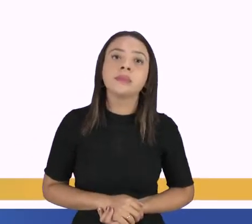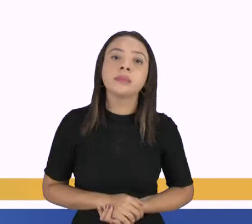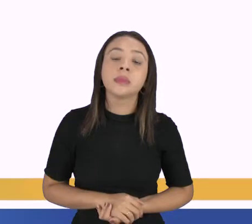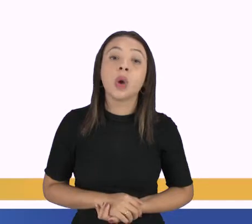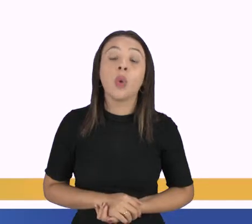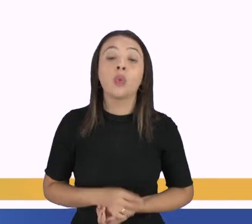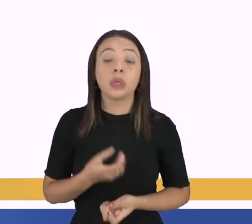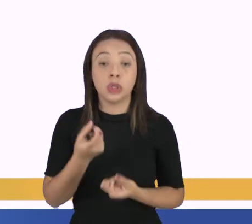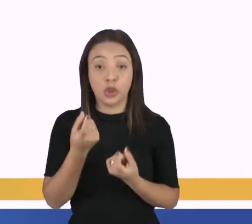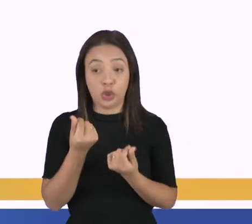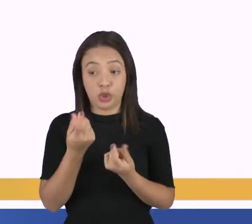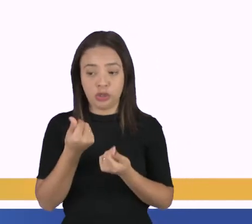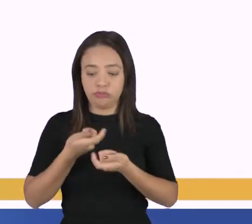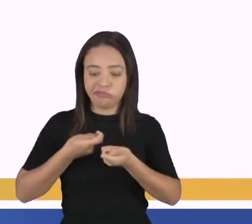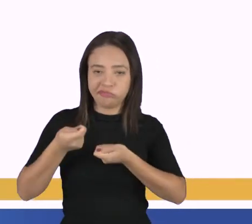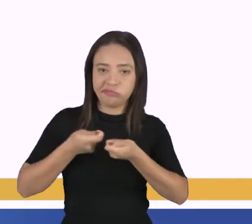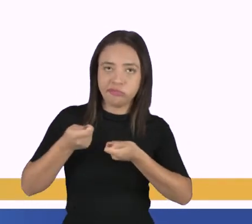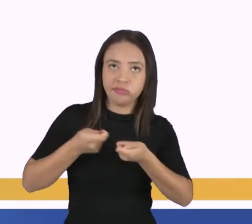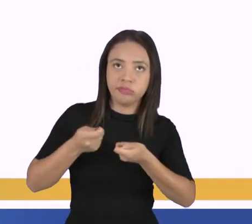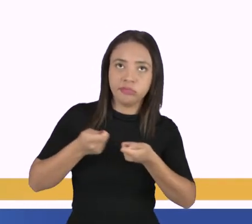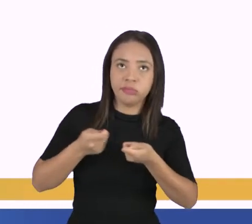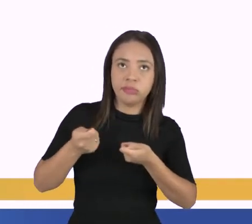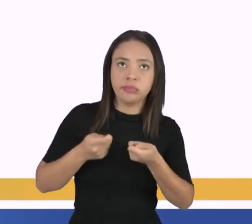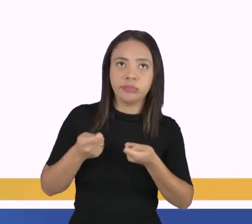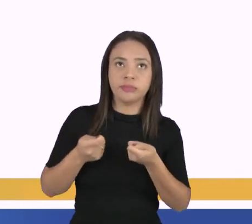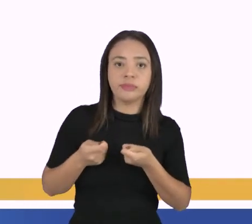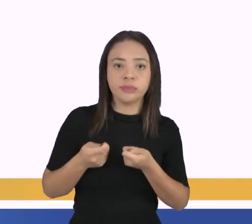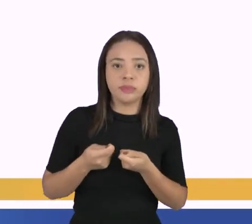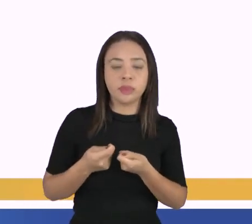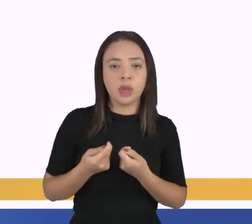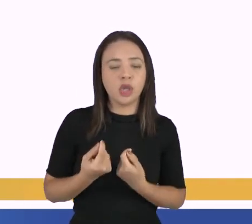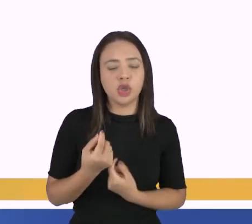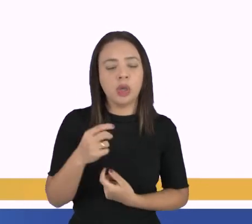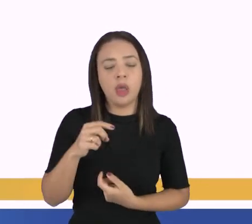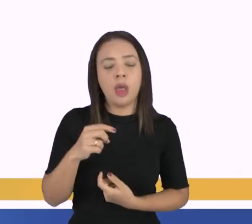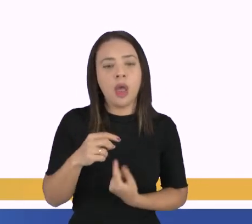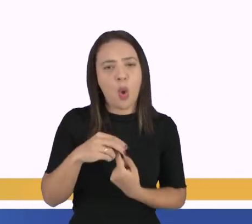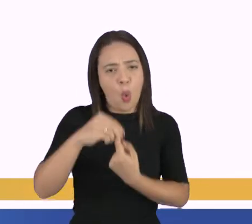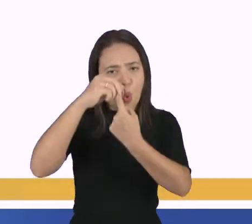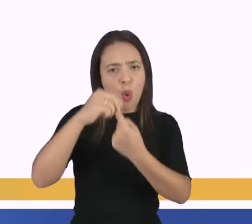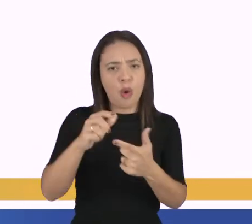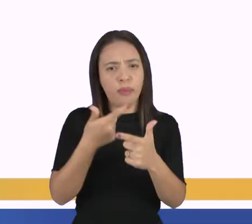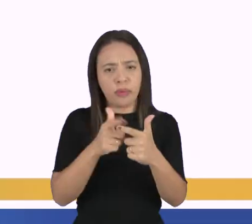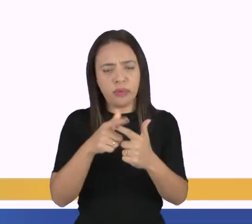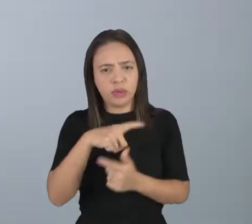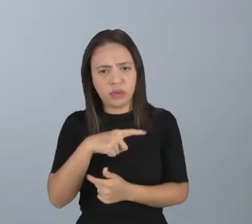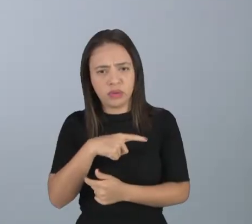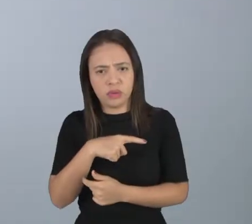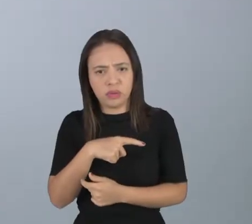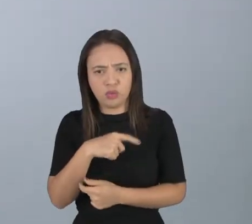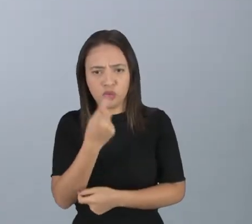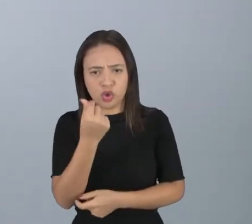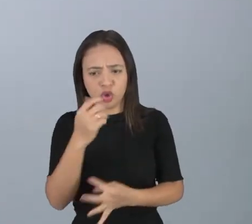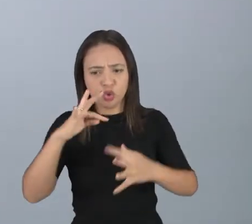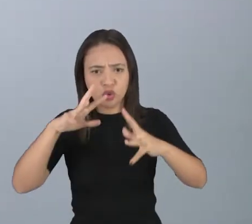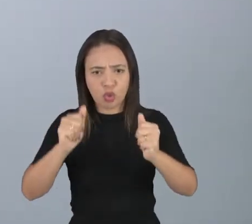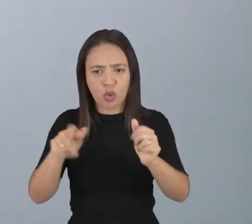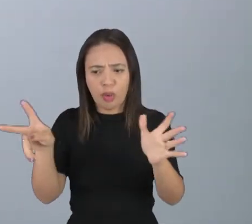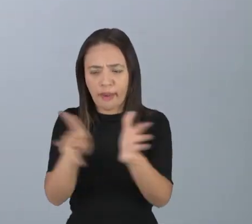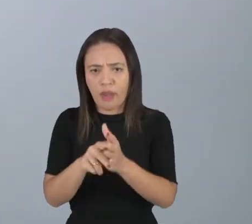A concentração da renda é o único problema? Então, pessoal, será que a concentração da renda é o único